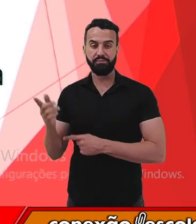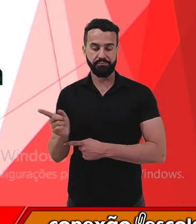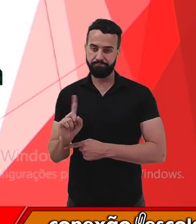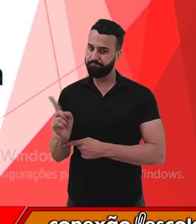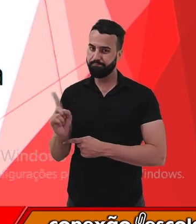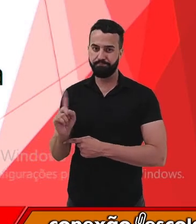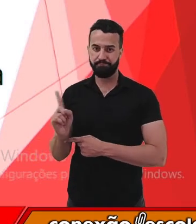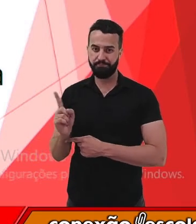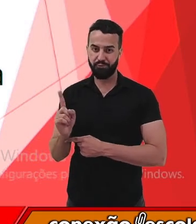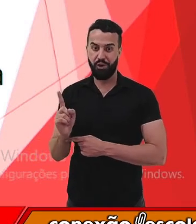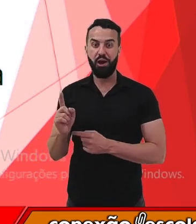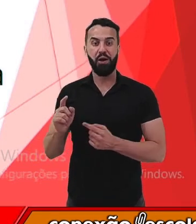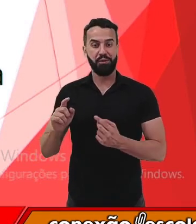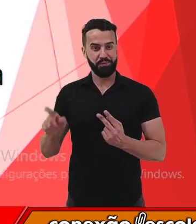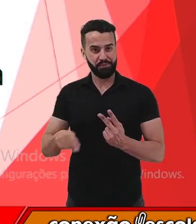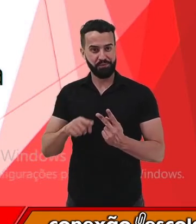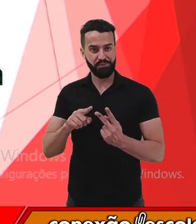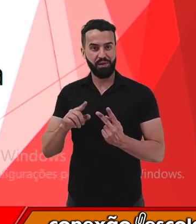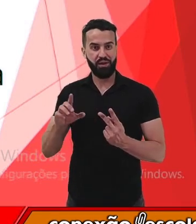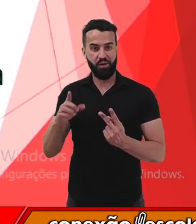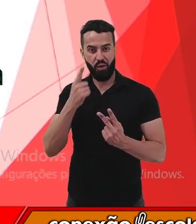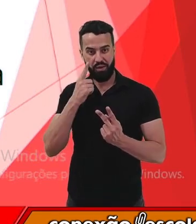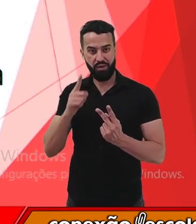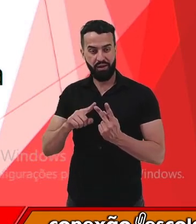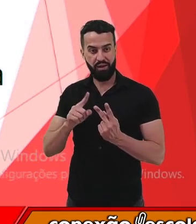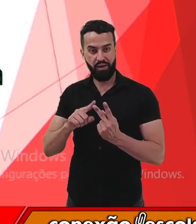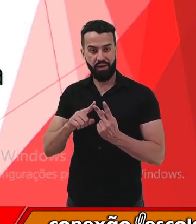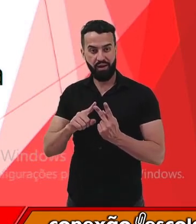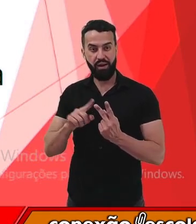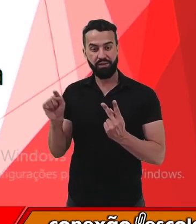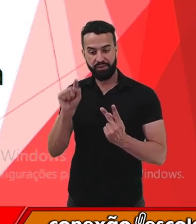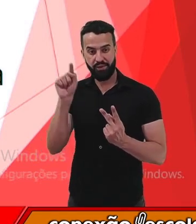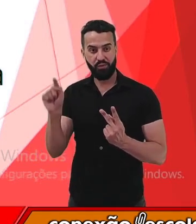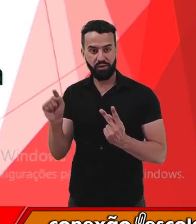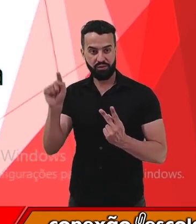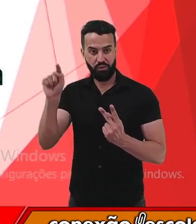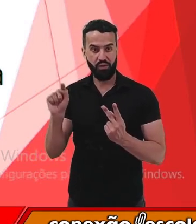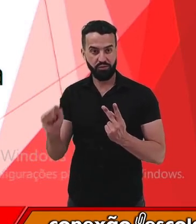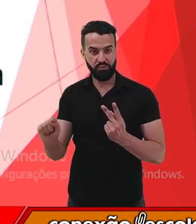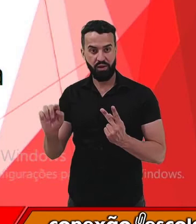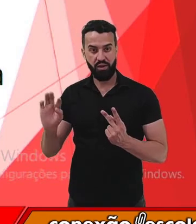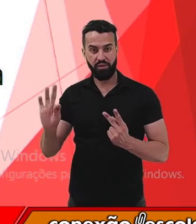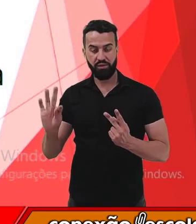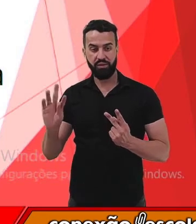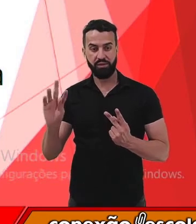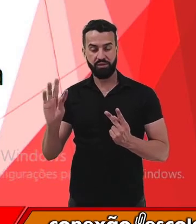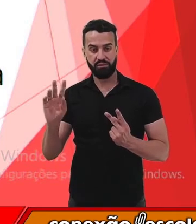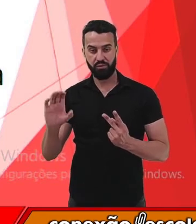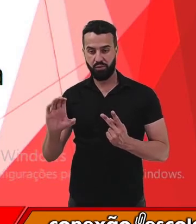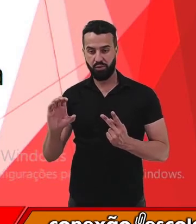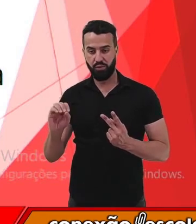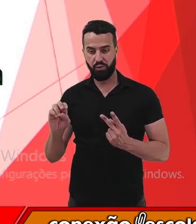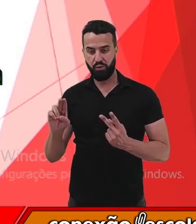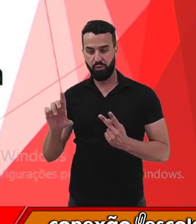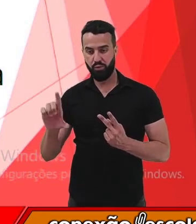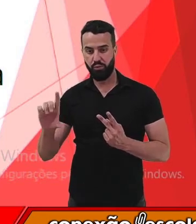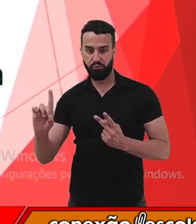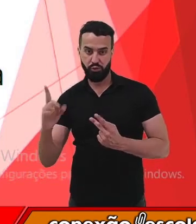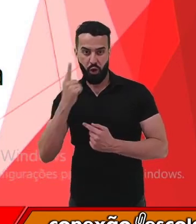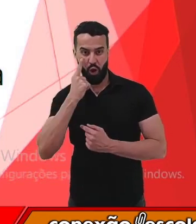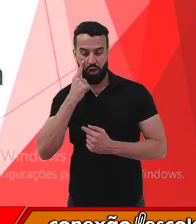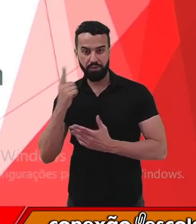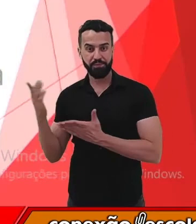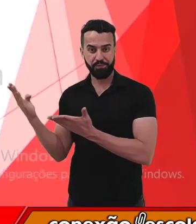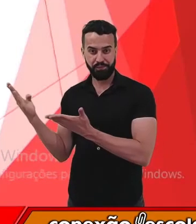negativa, not após o could, e na interrogativa, o could antes do sujeito,